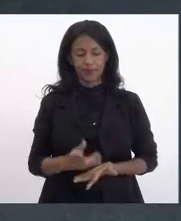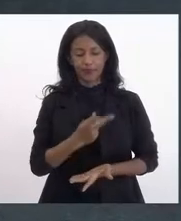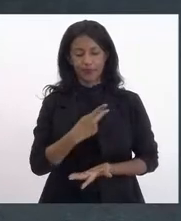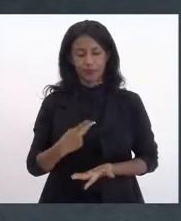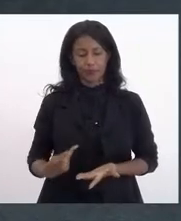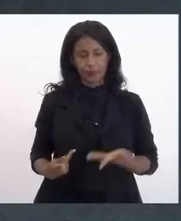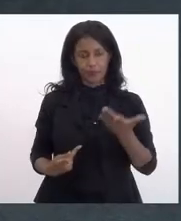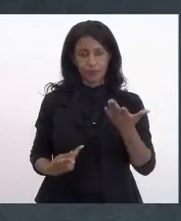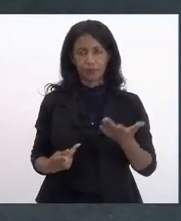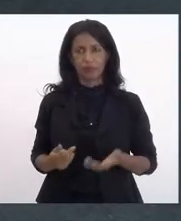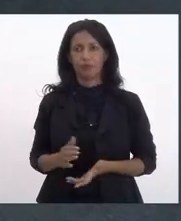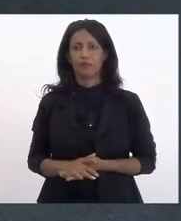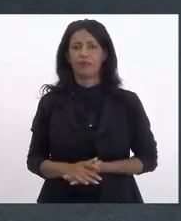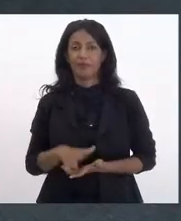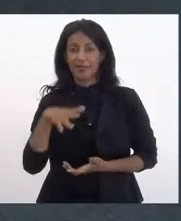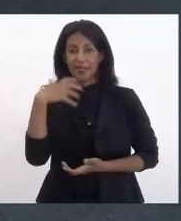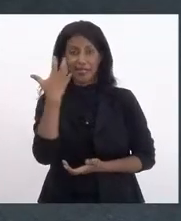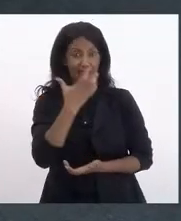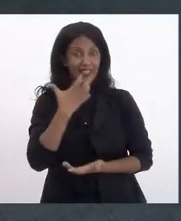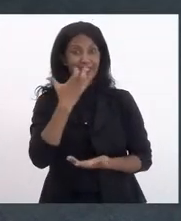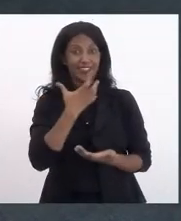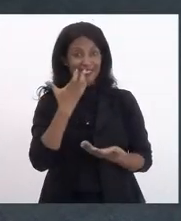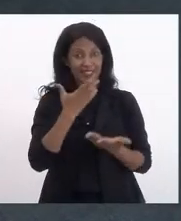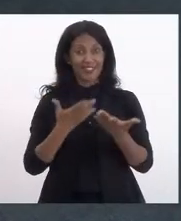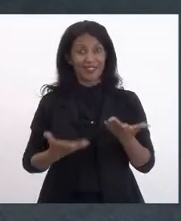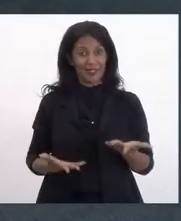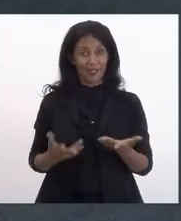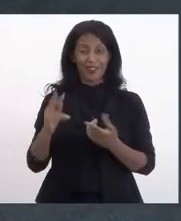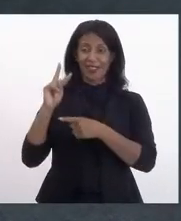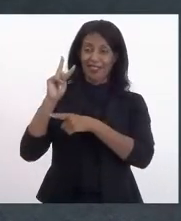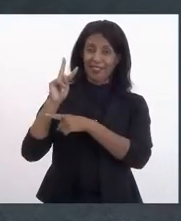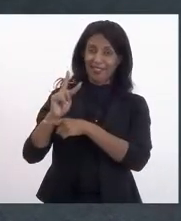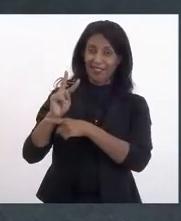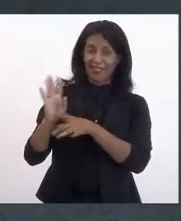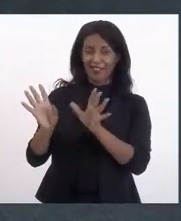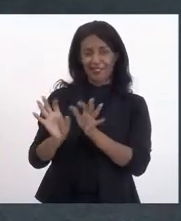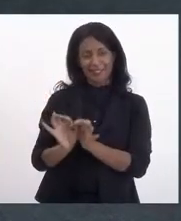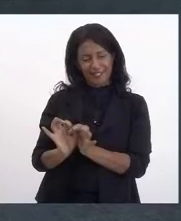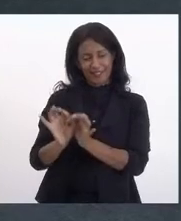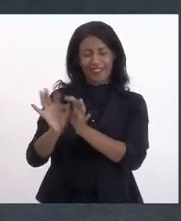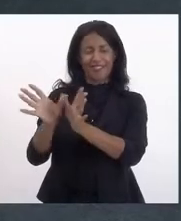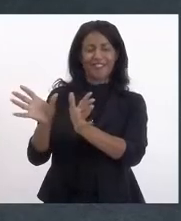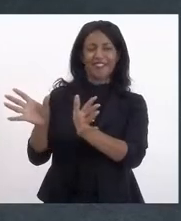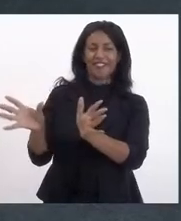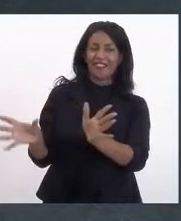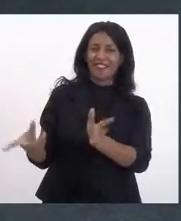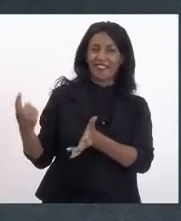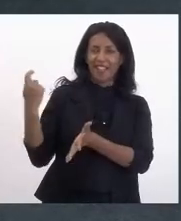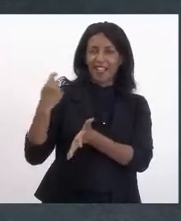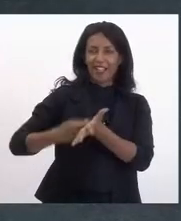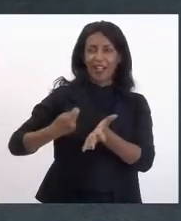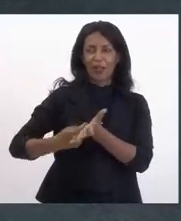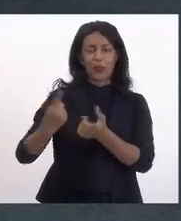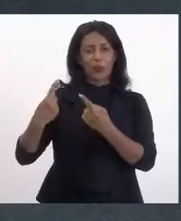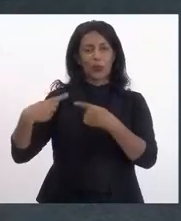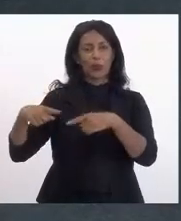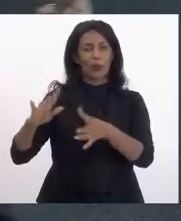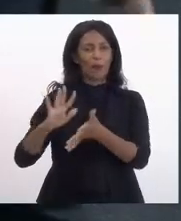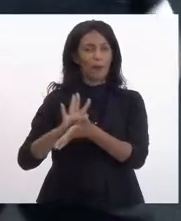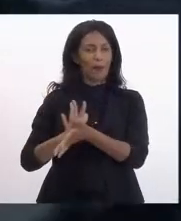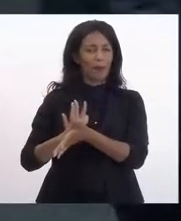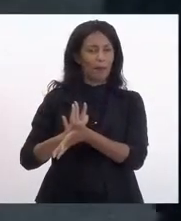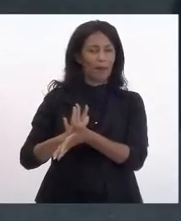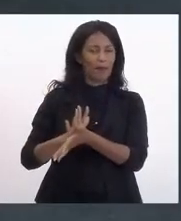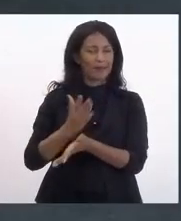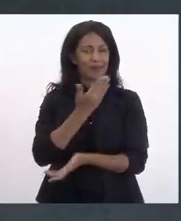Presidenta, cantora e defensora das liberdades e da luta contra o racismo e as